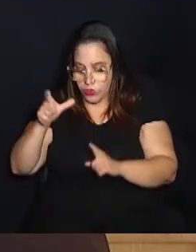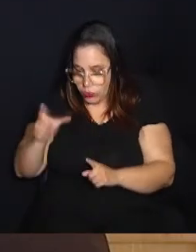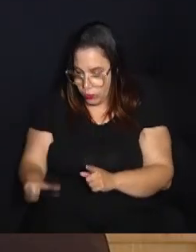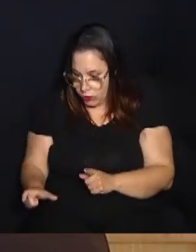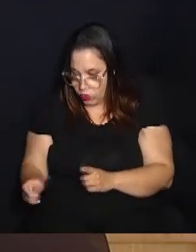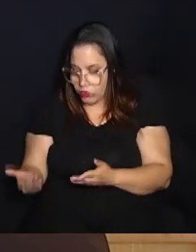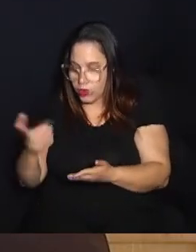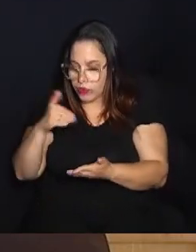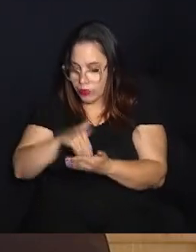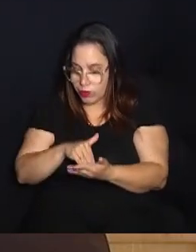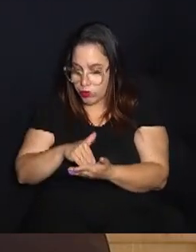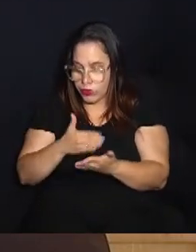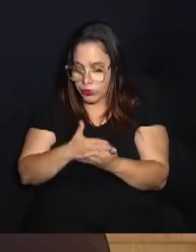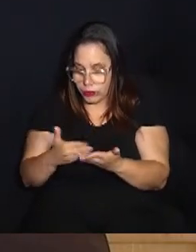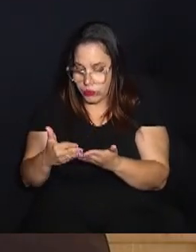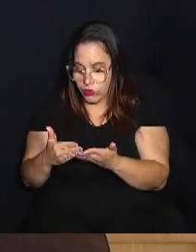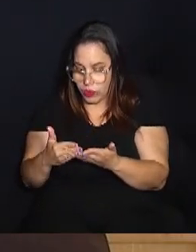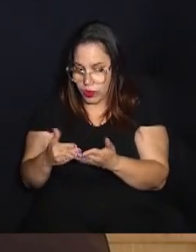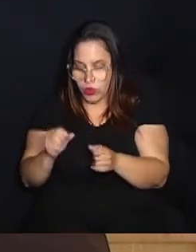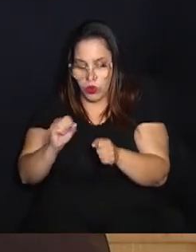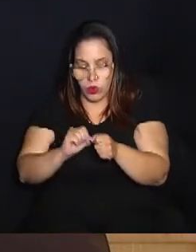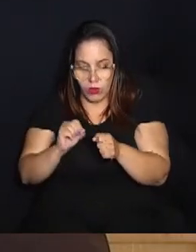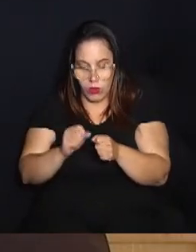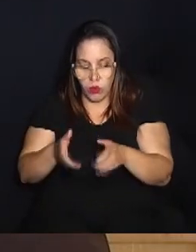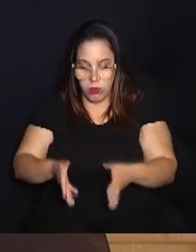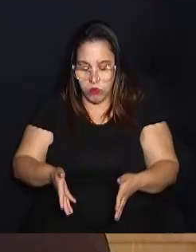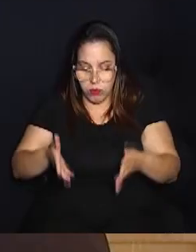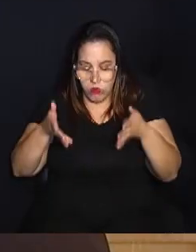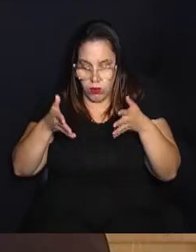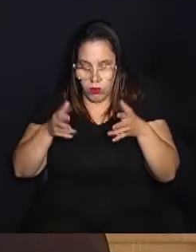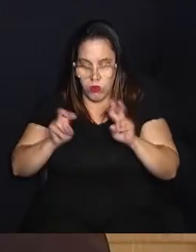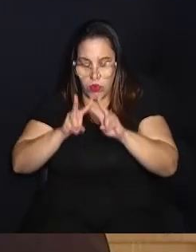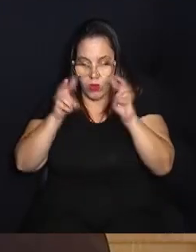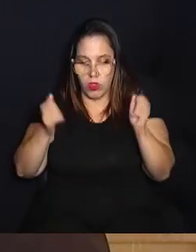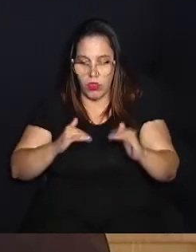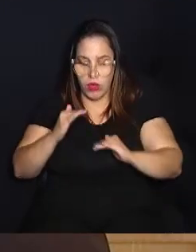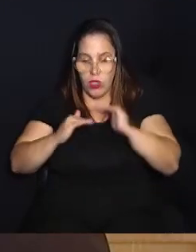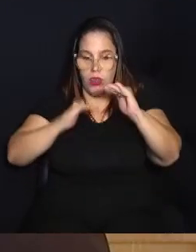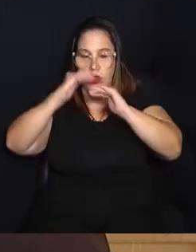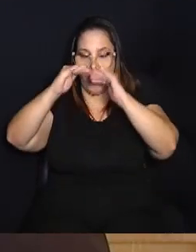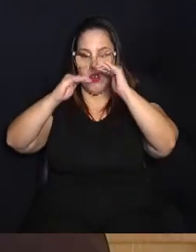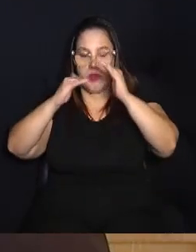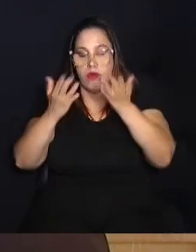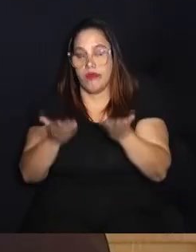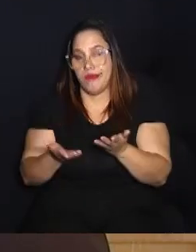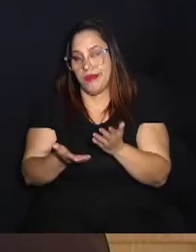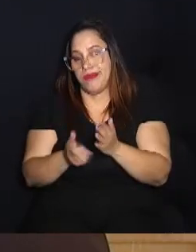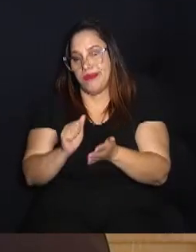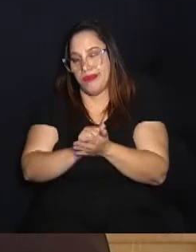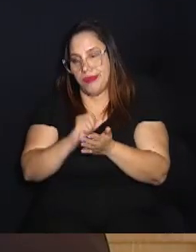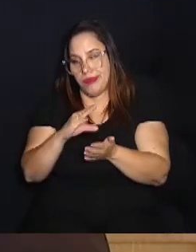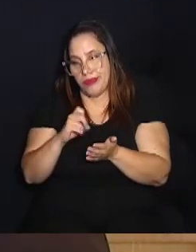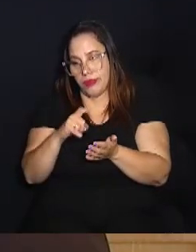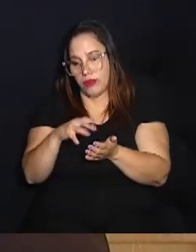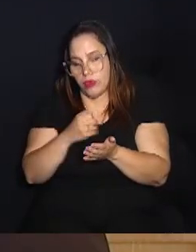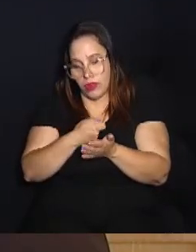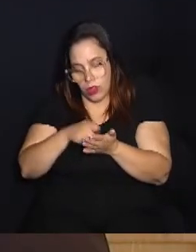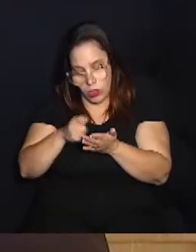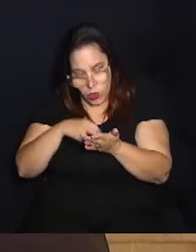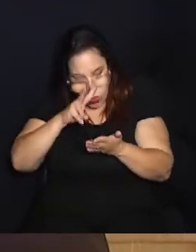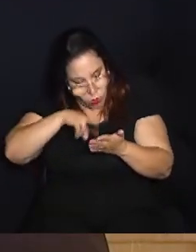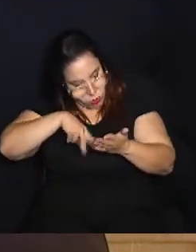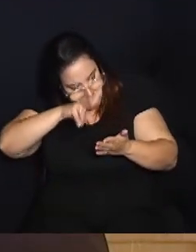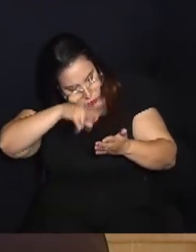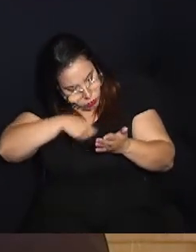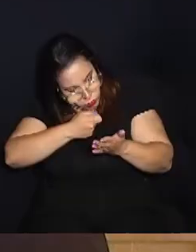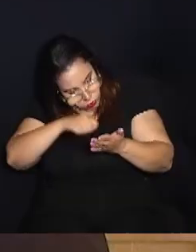sujeito estava inserido. E a partir disso se fazia então o levantamento do tema gerador e daí se dava a alfabetização, por meio